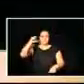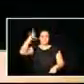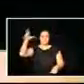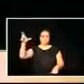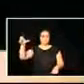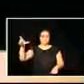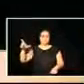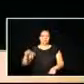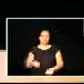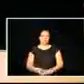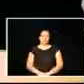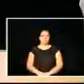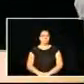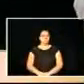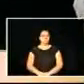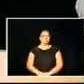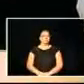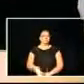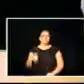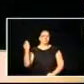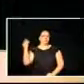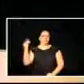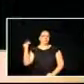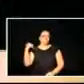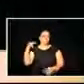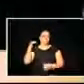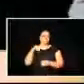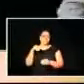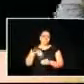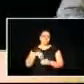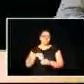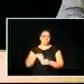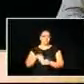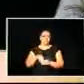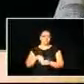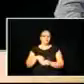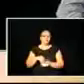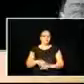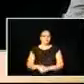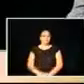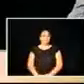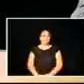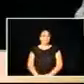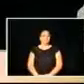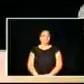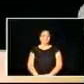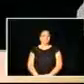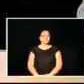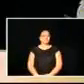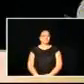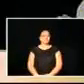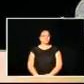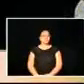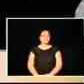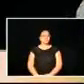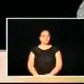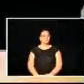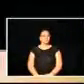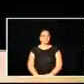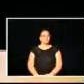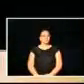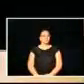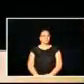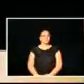pelo atual prefeito durante o processo eleitoral. Esse é um ponto, e o prefeito, eu entendo que até no final do mandato dele, vai ter que recompor as